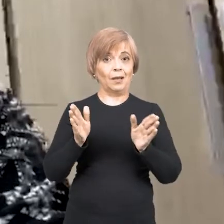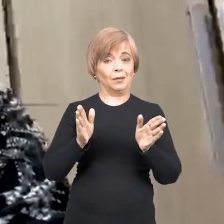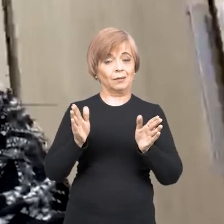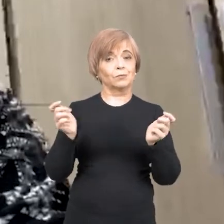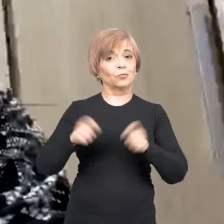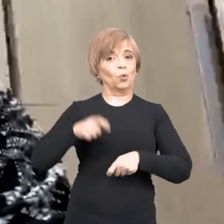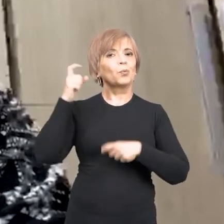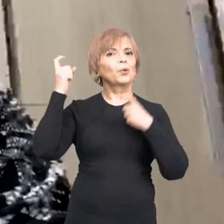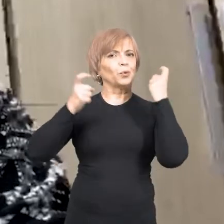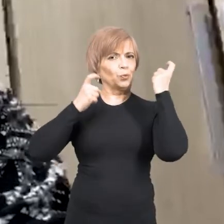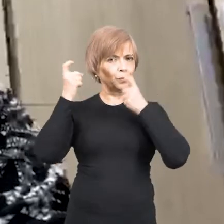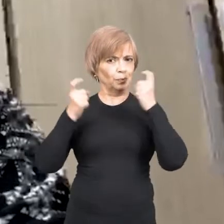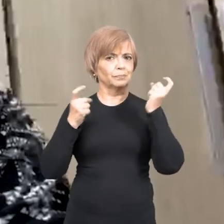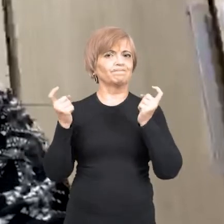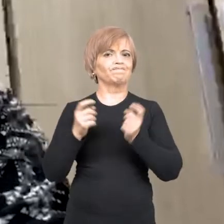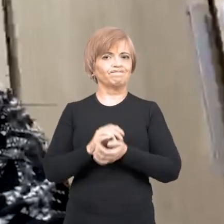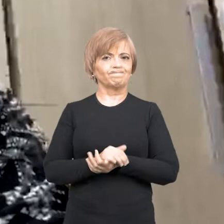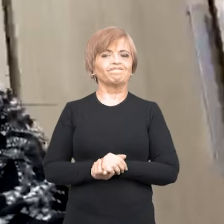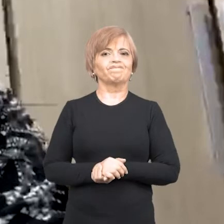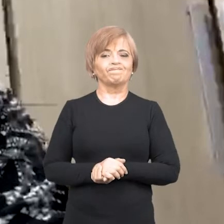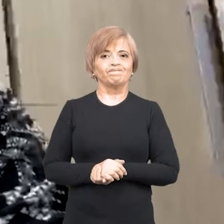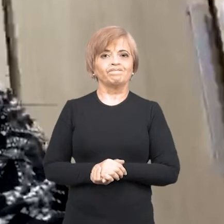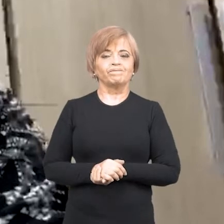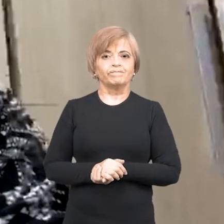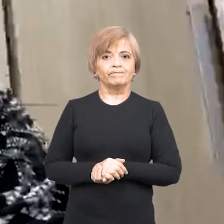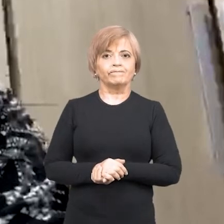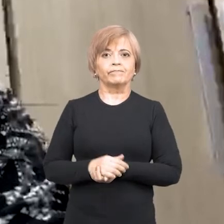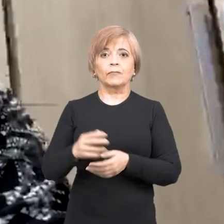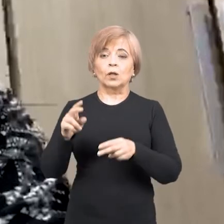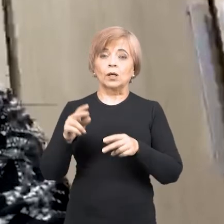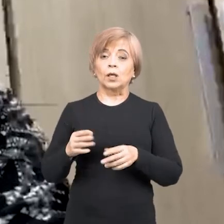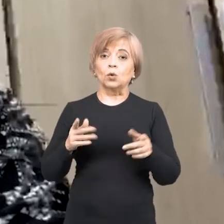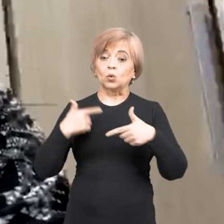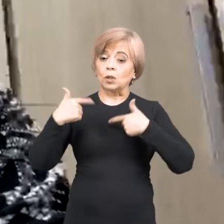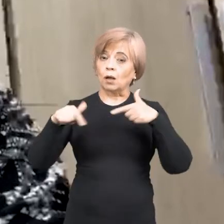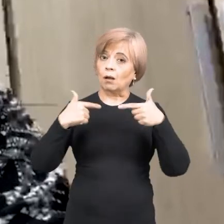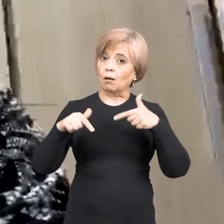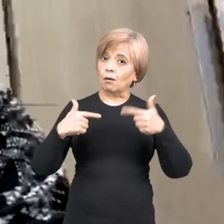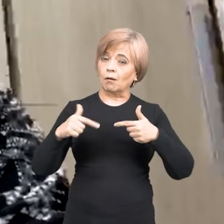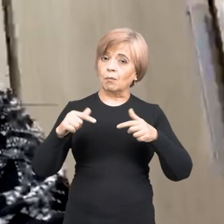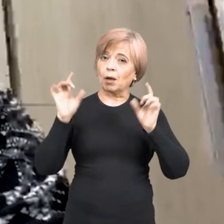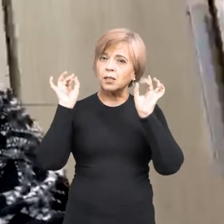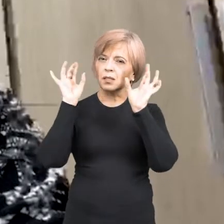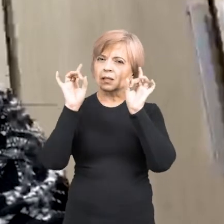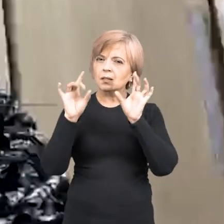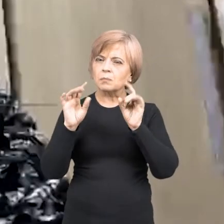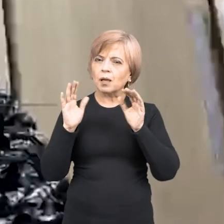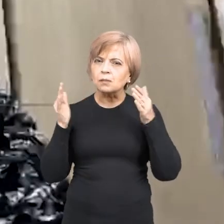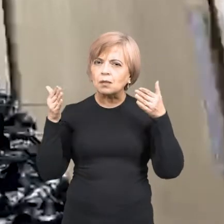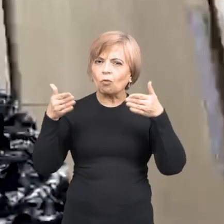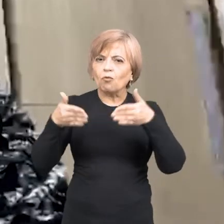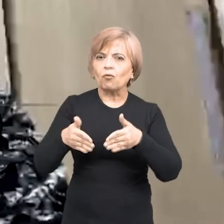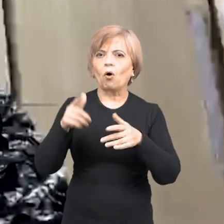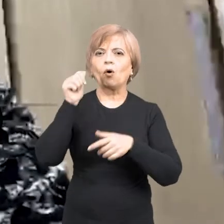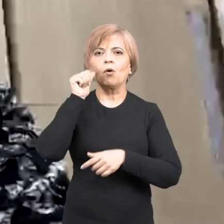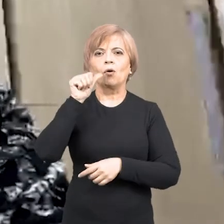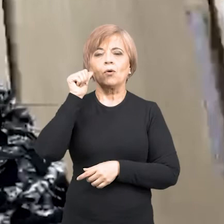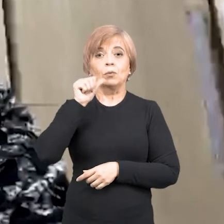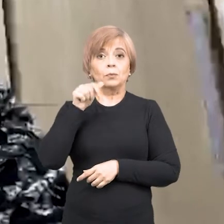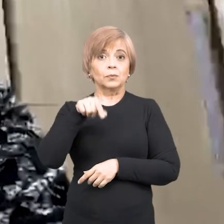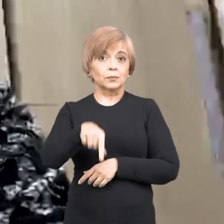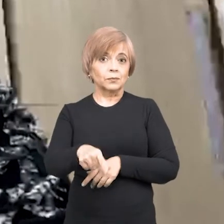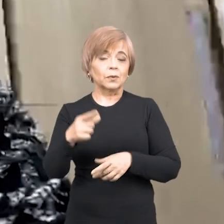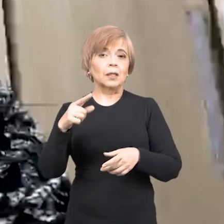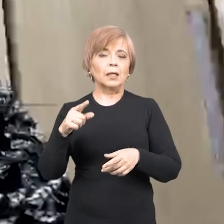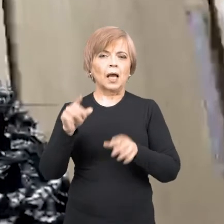período extremamente preocupante e os serviços também especializados de atendimento à mulher se mobilizaram